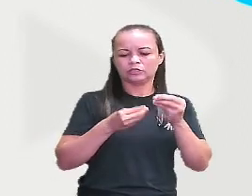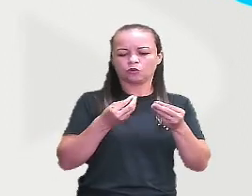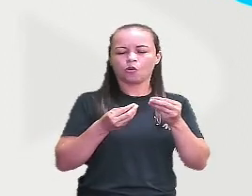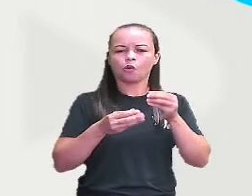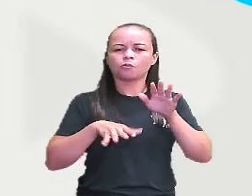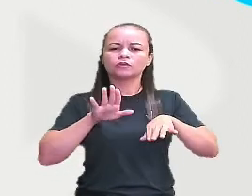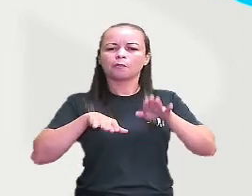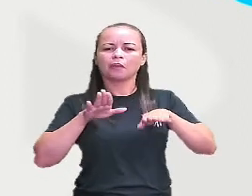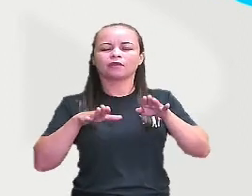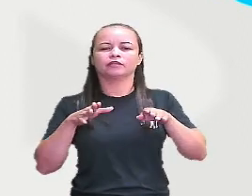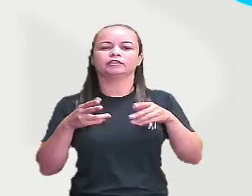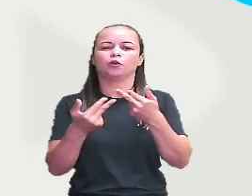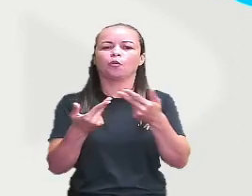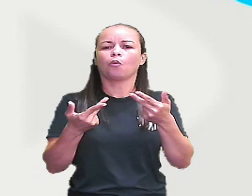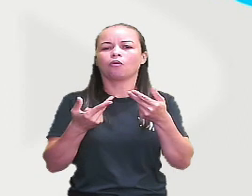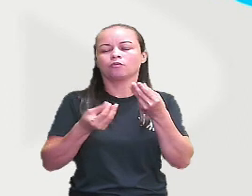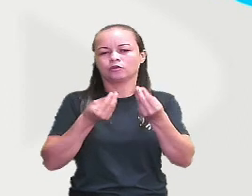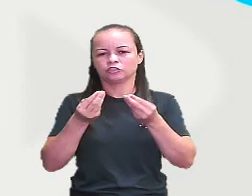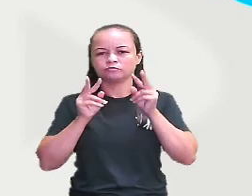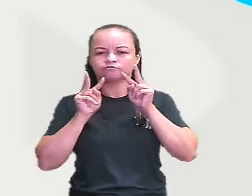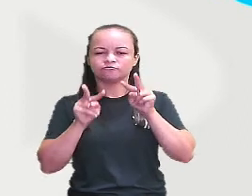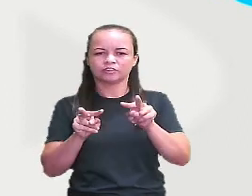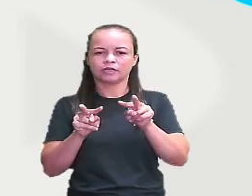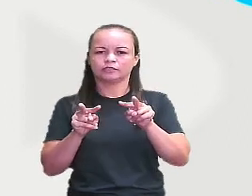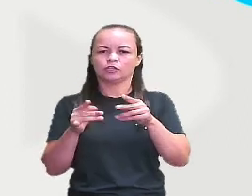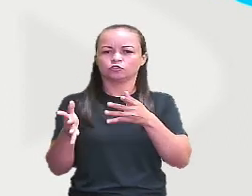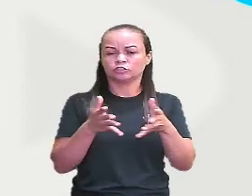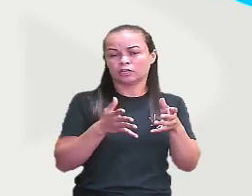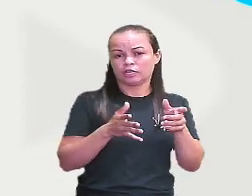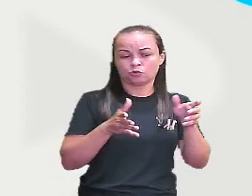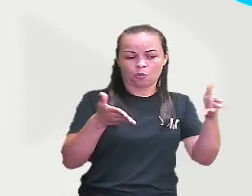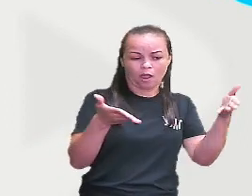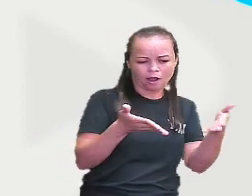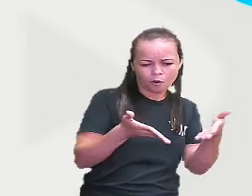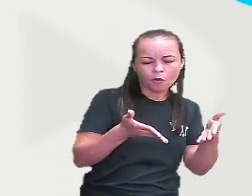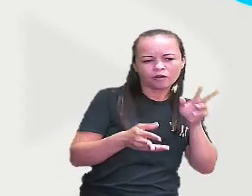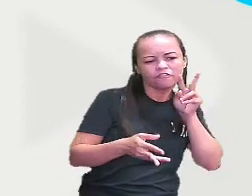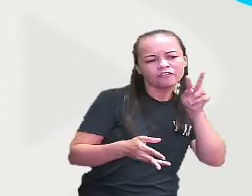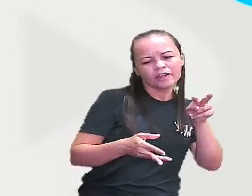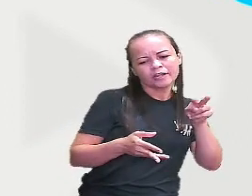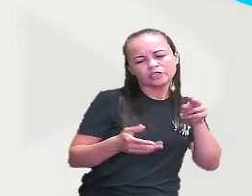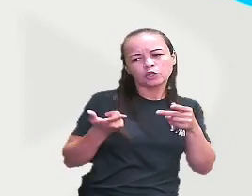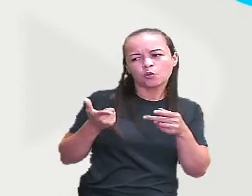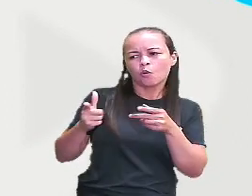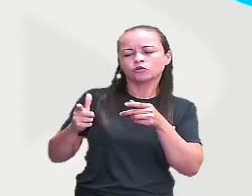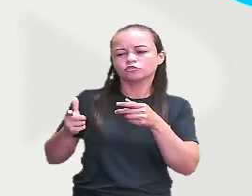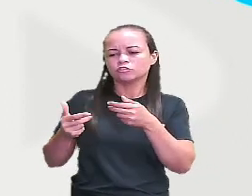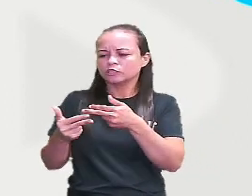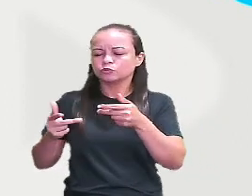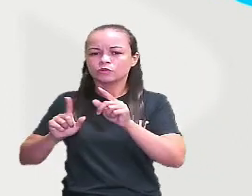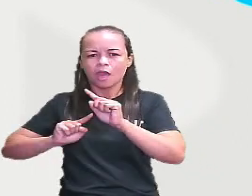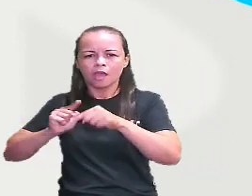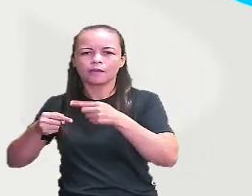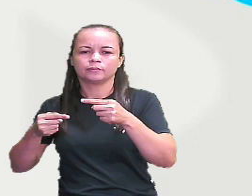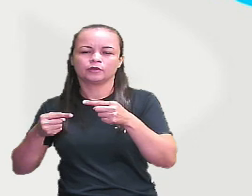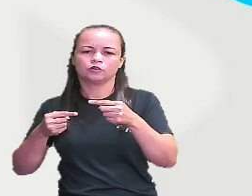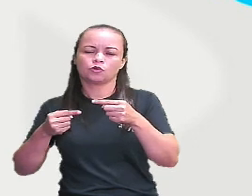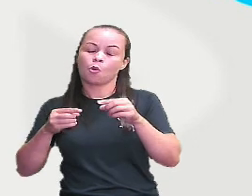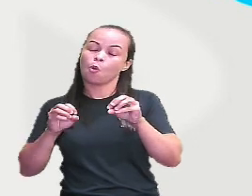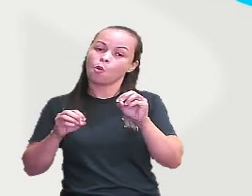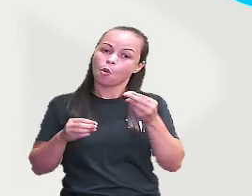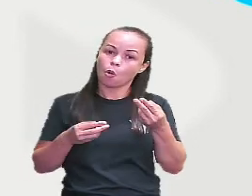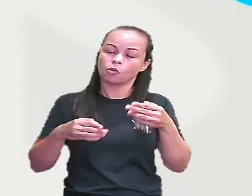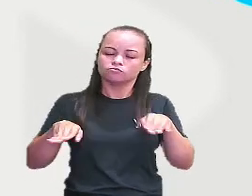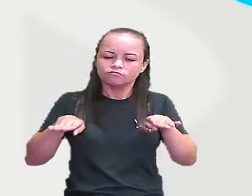que a gente vê. Ver de um jeito agora e de outro jeito depois. Ou melhor ainda, ver na mesma